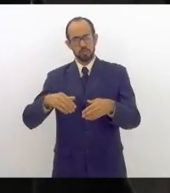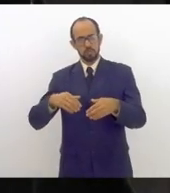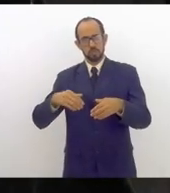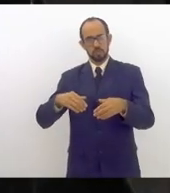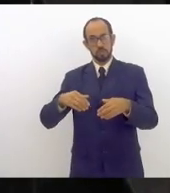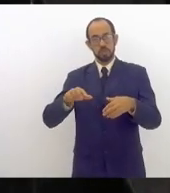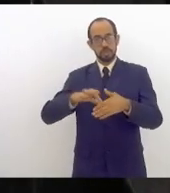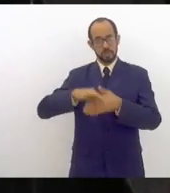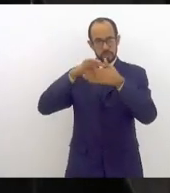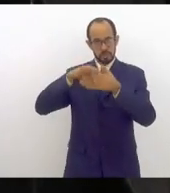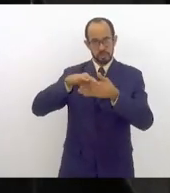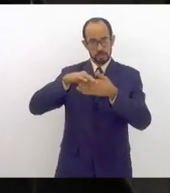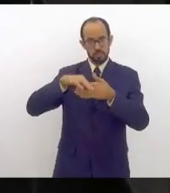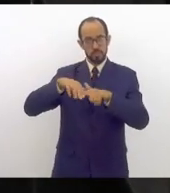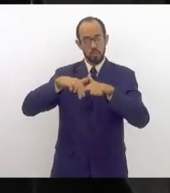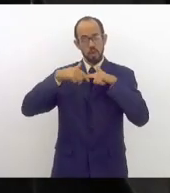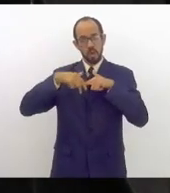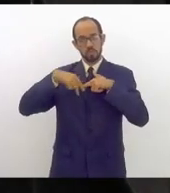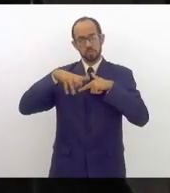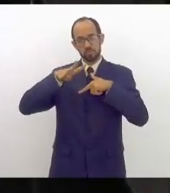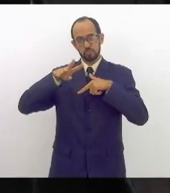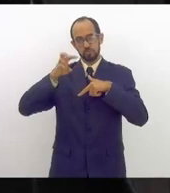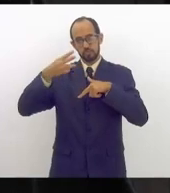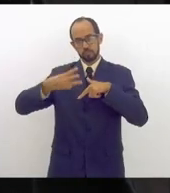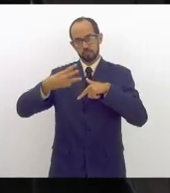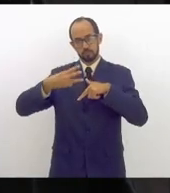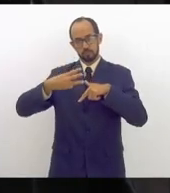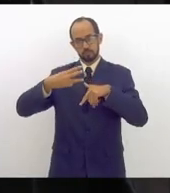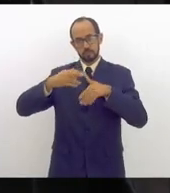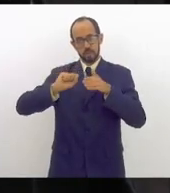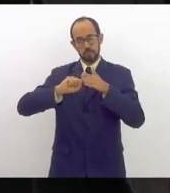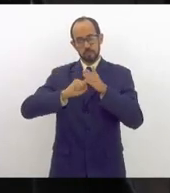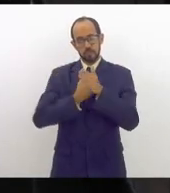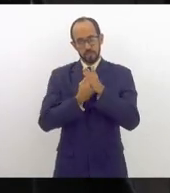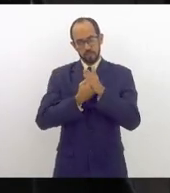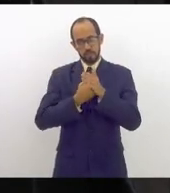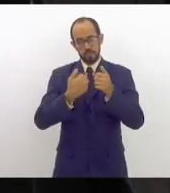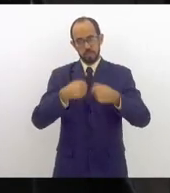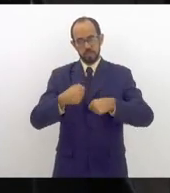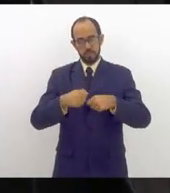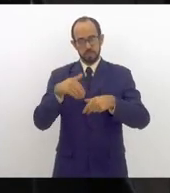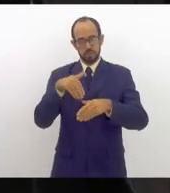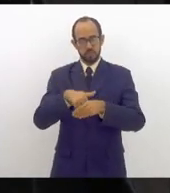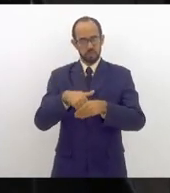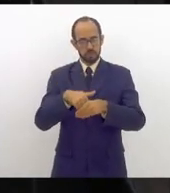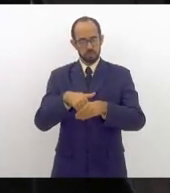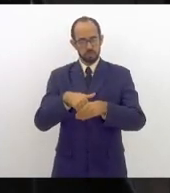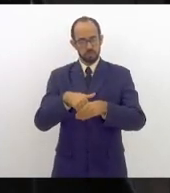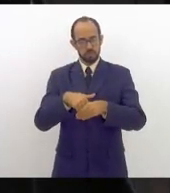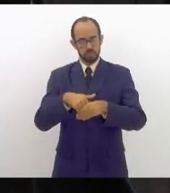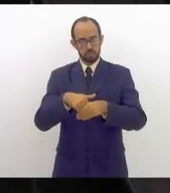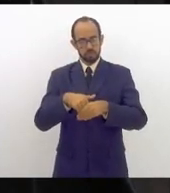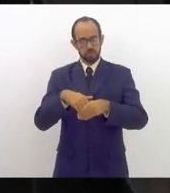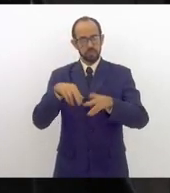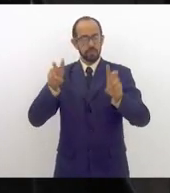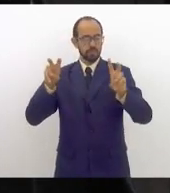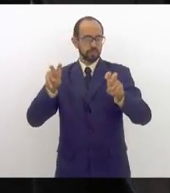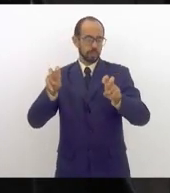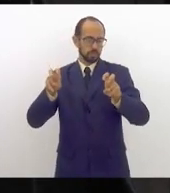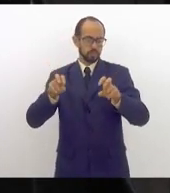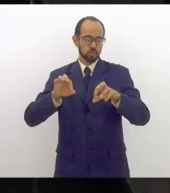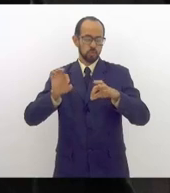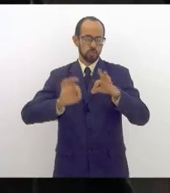43 pautas de veto que precisam ser votados. E são temas como plano de cargos